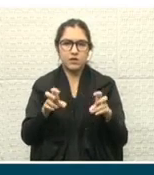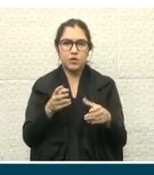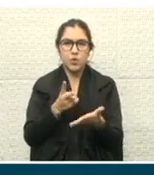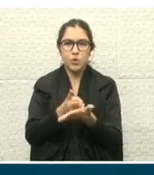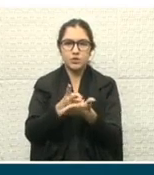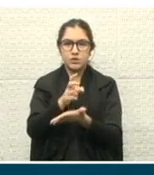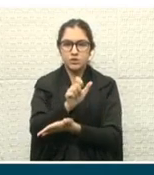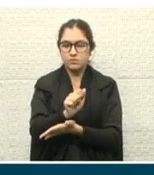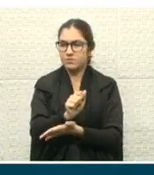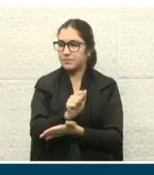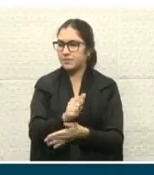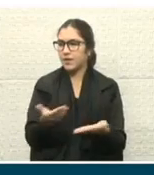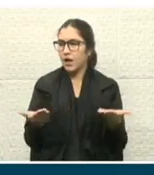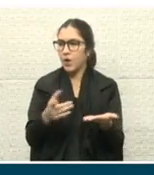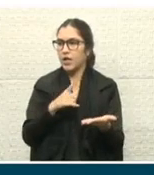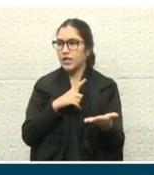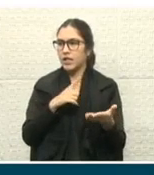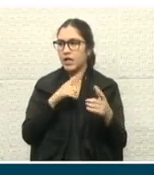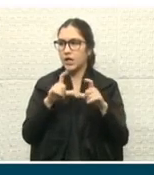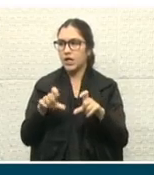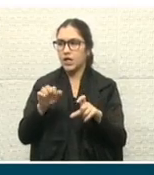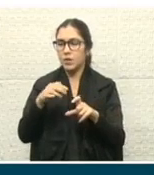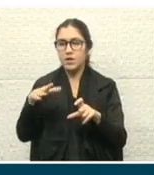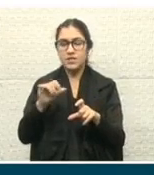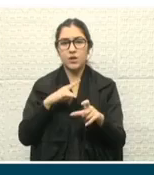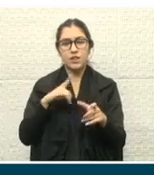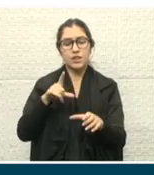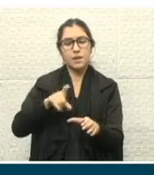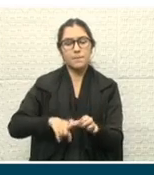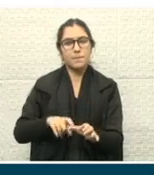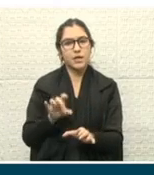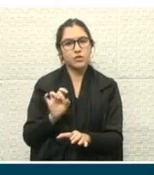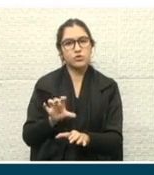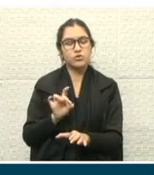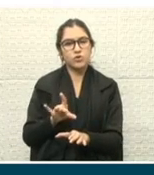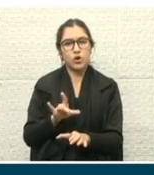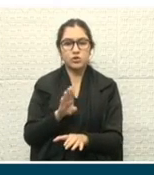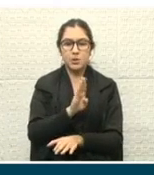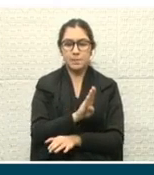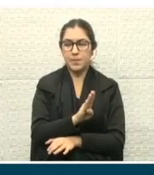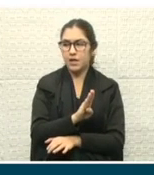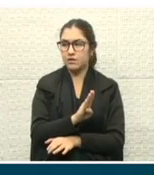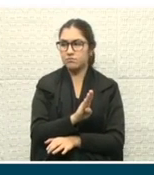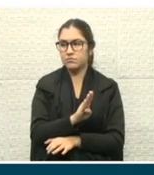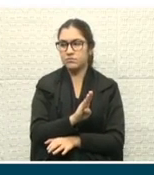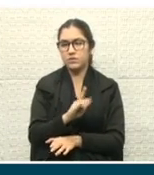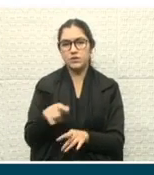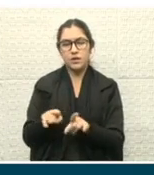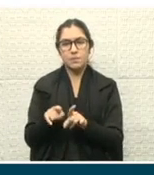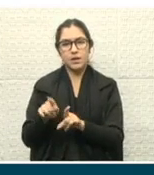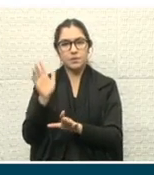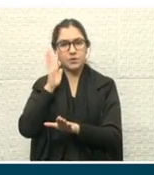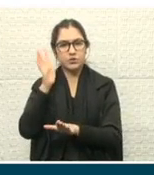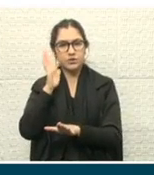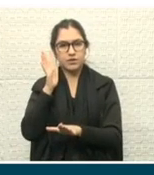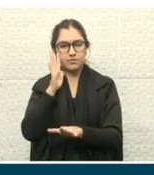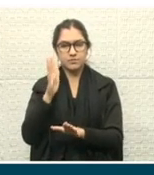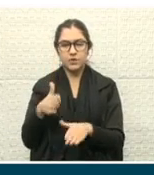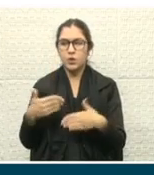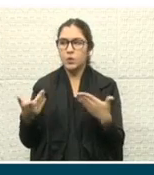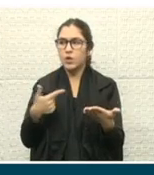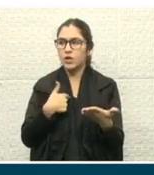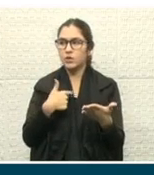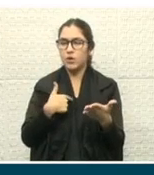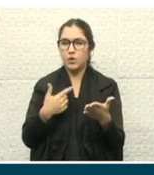A. Agora eu tenho uma equação que depende apenas de B e da unidade imaginária. Quando